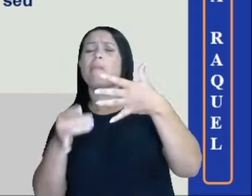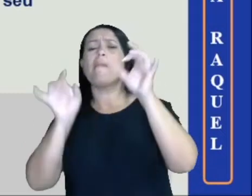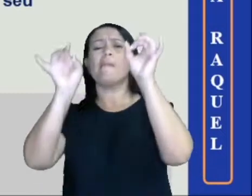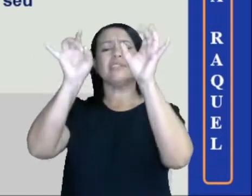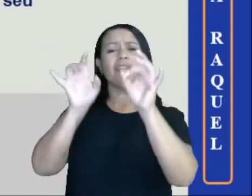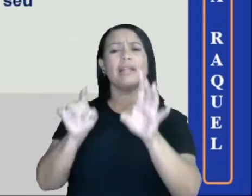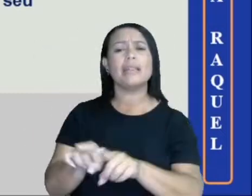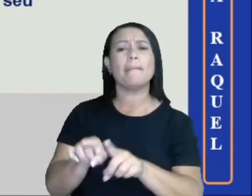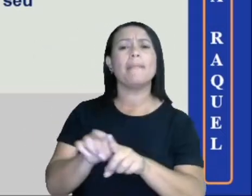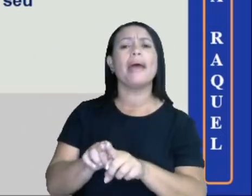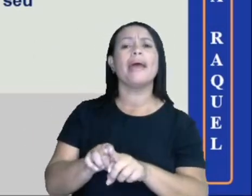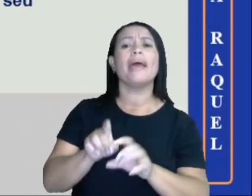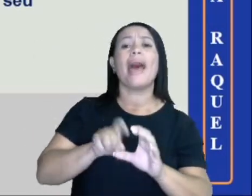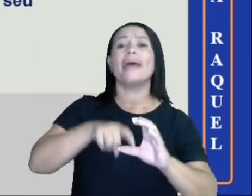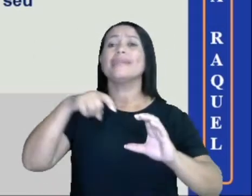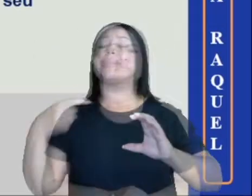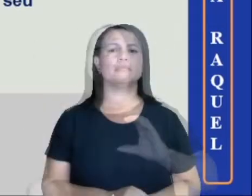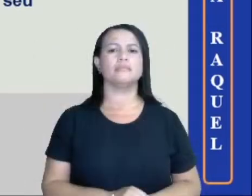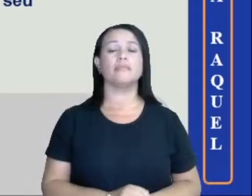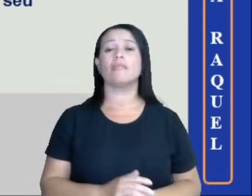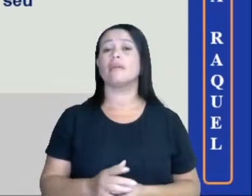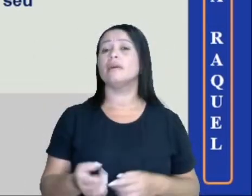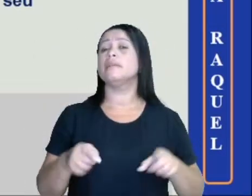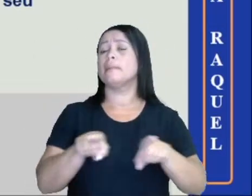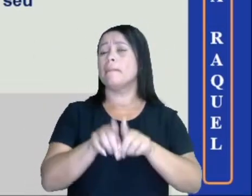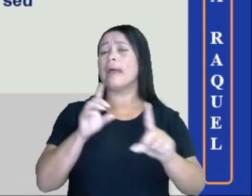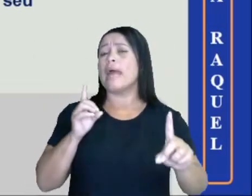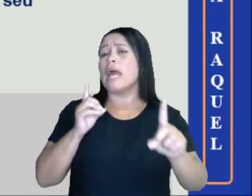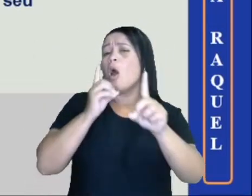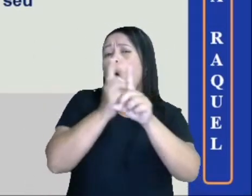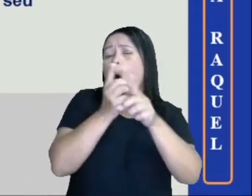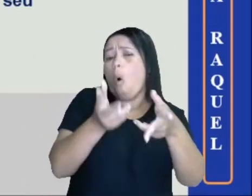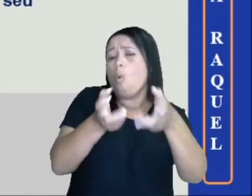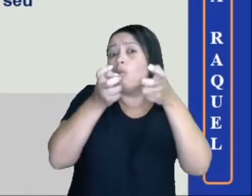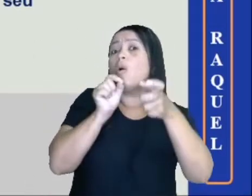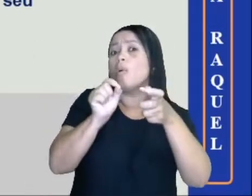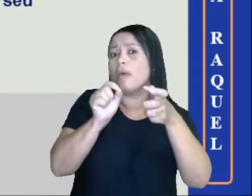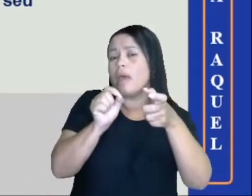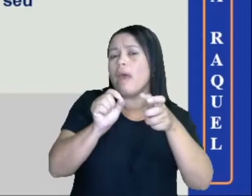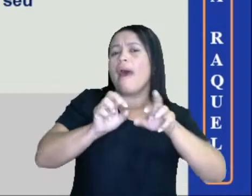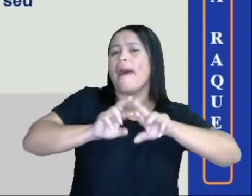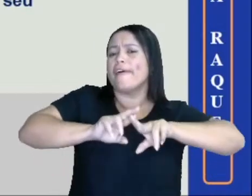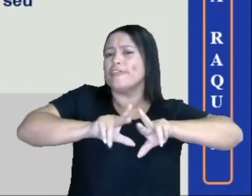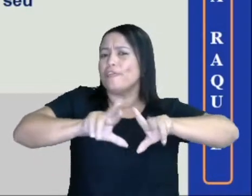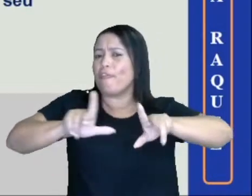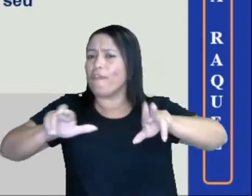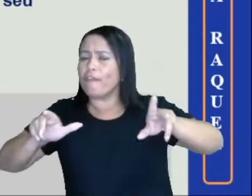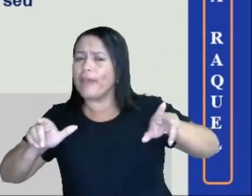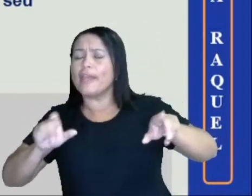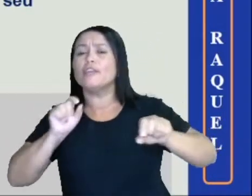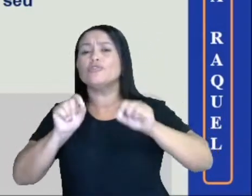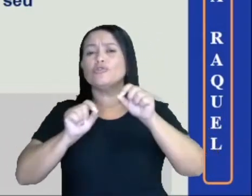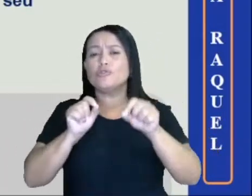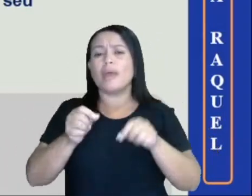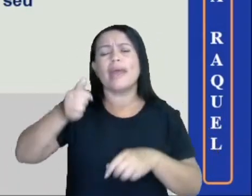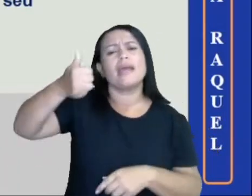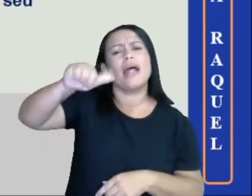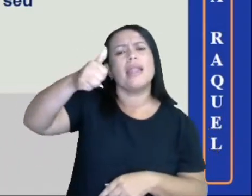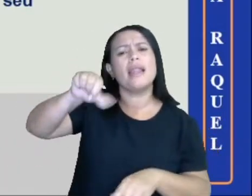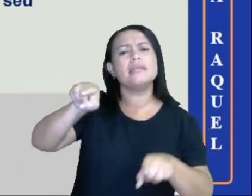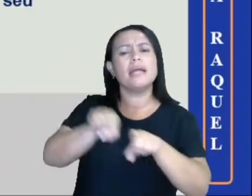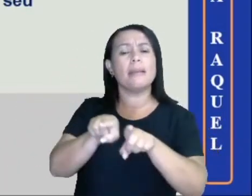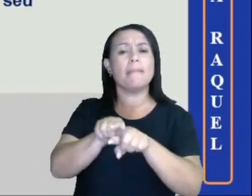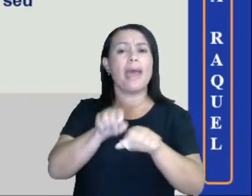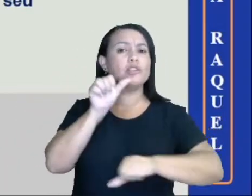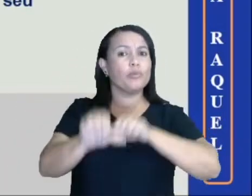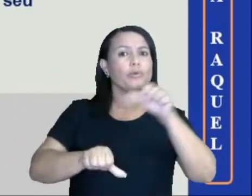interdependência do campo e da cidade. Identificar as formas e funções das cidades e analisar as